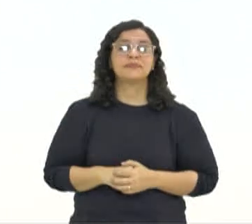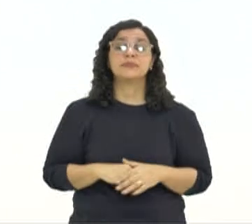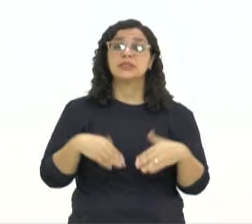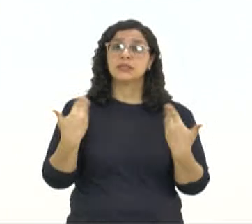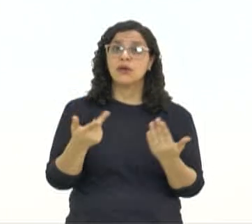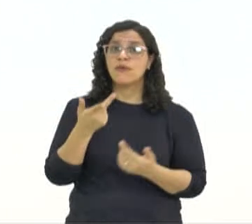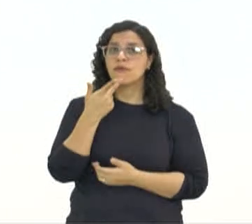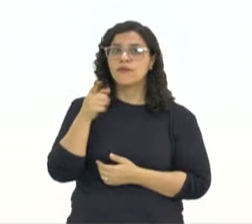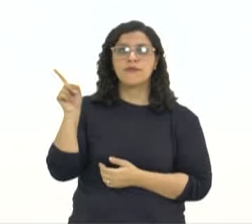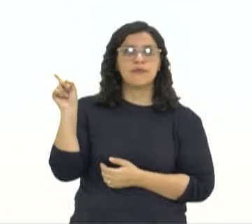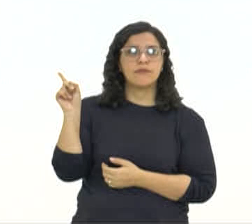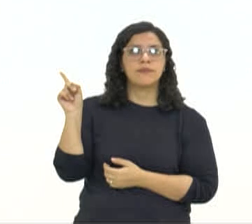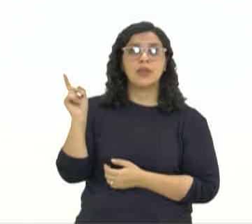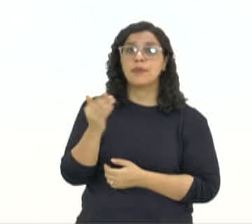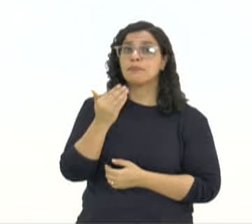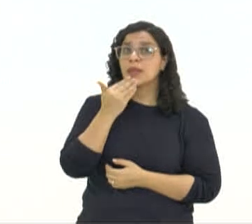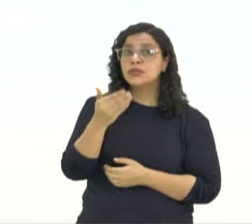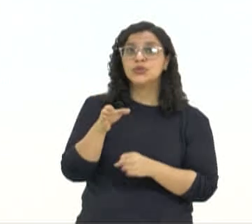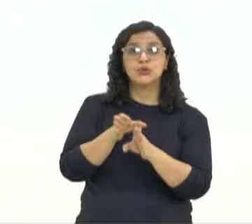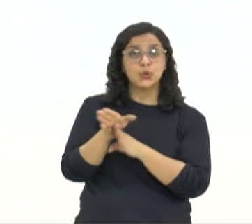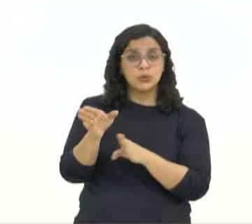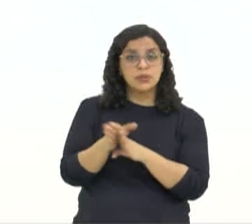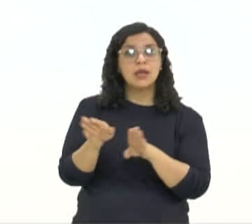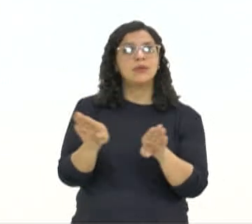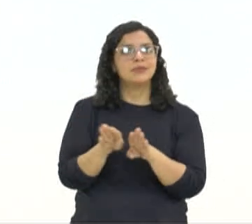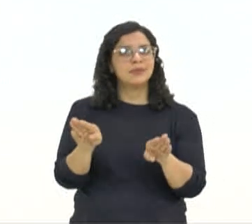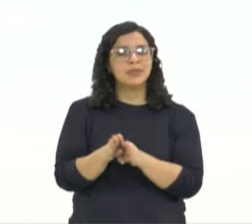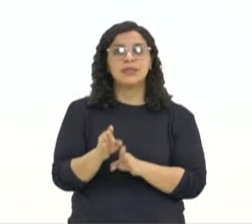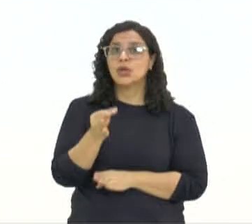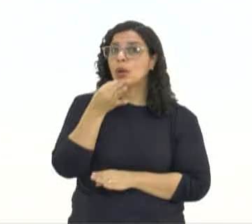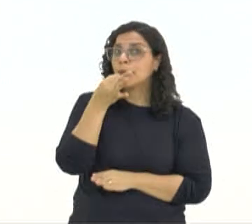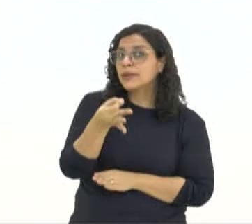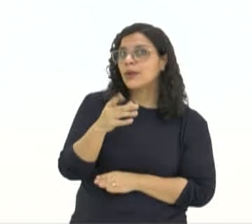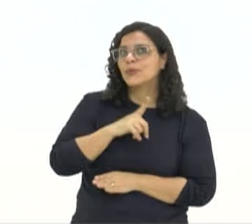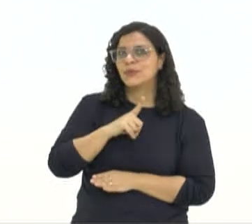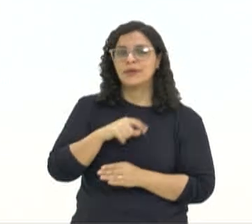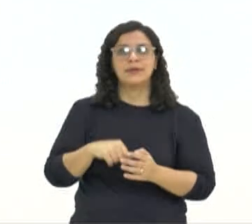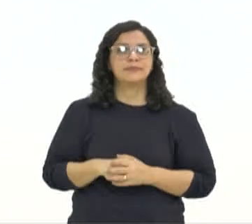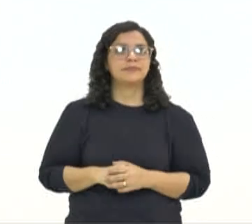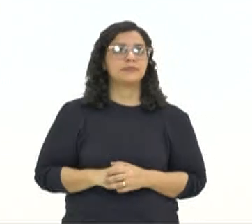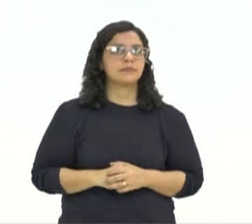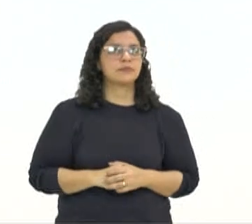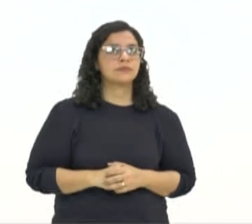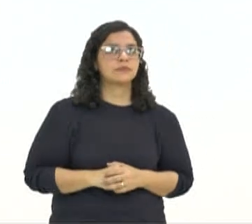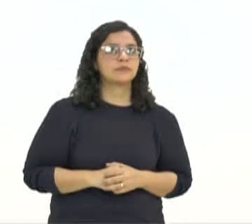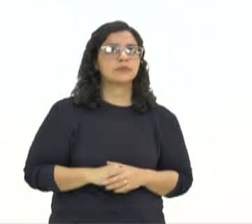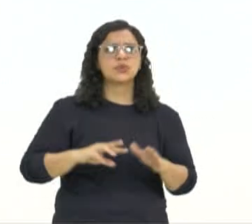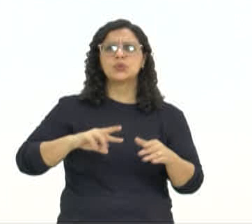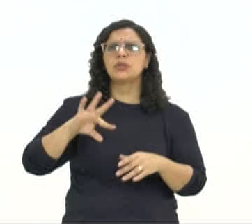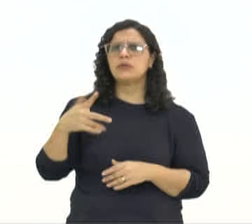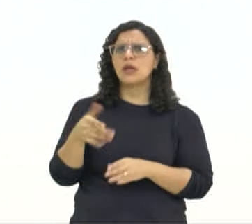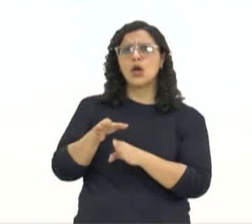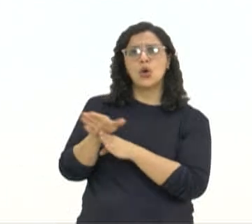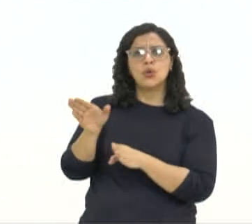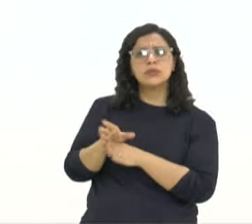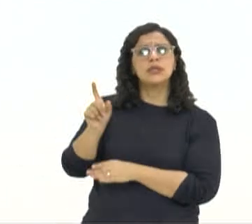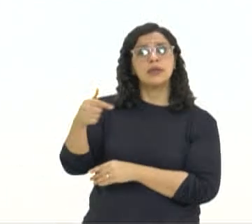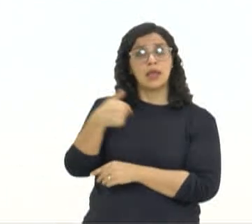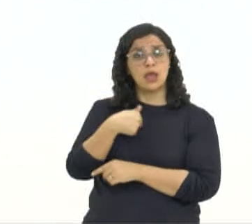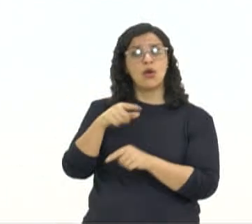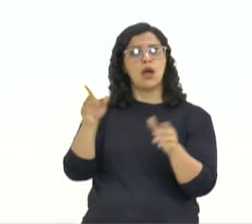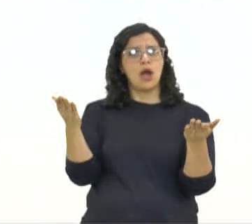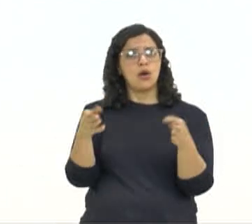exemplo, sugerência, pedido e conselho. Olha só, sugestão, pedido e conselho. Que aconselhas que